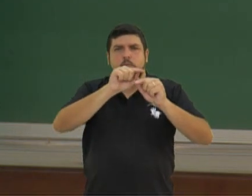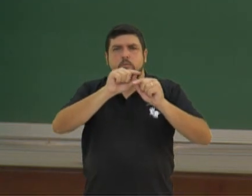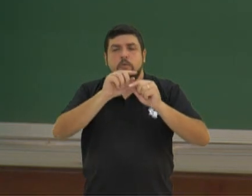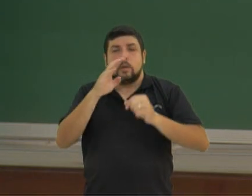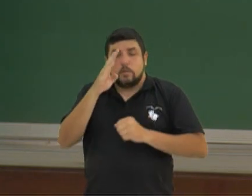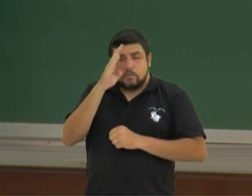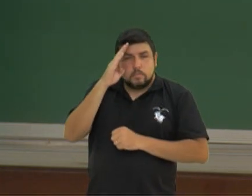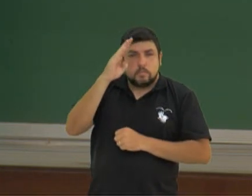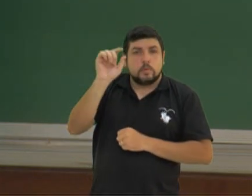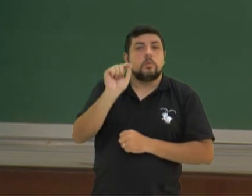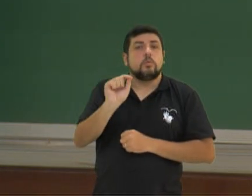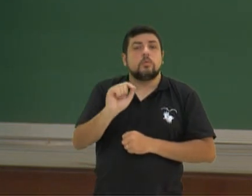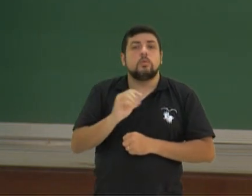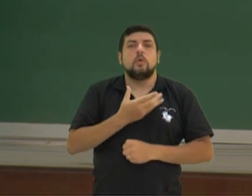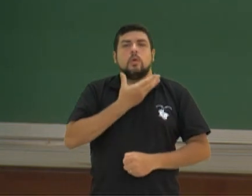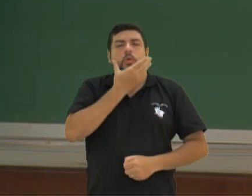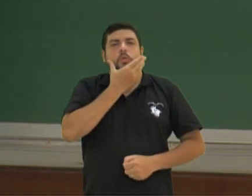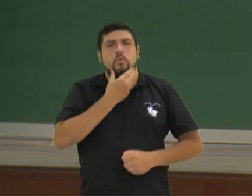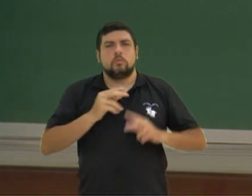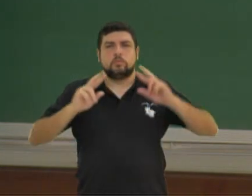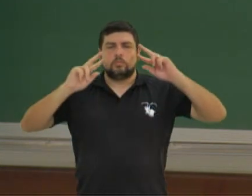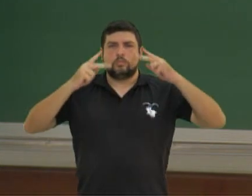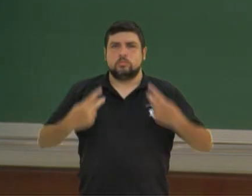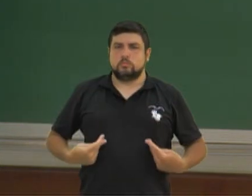nesse desenho do Leonardo da Vinci.